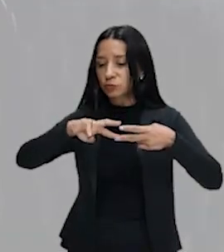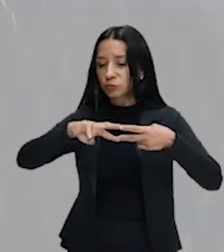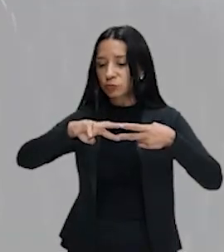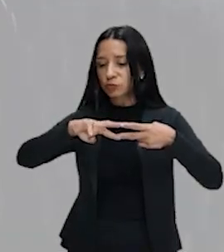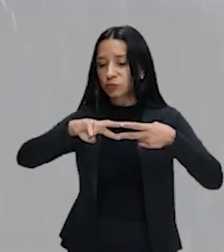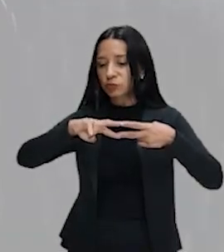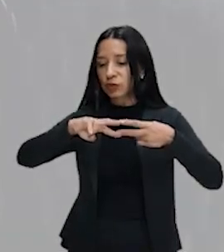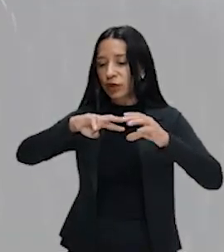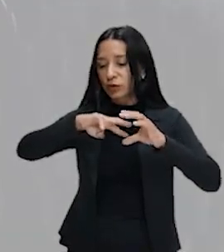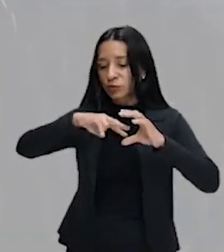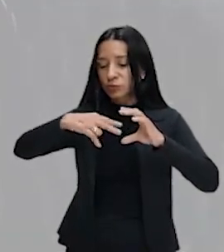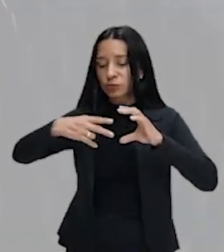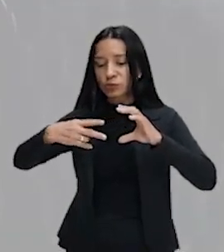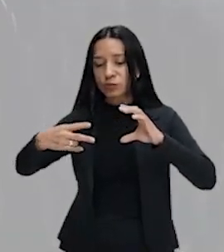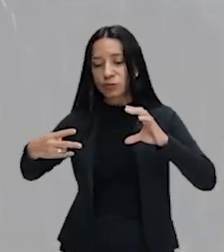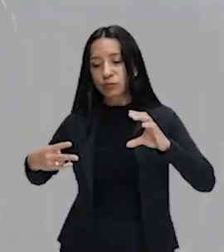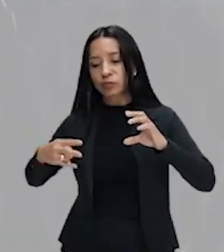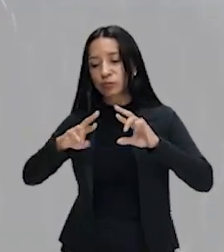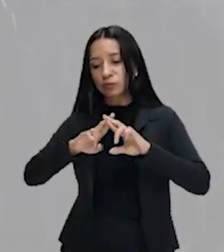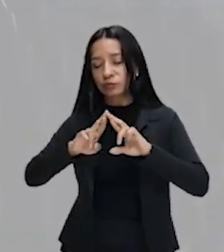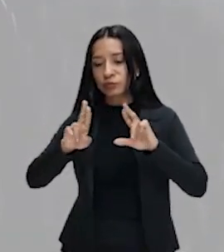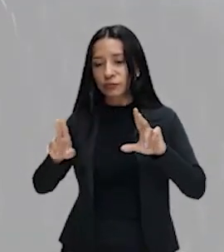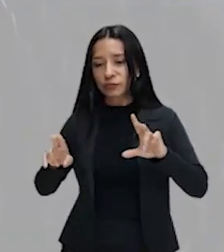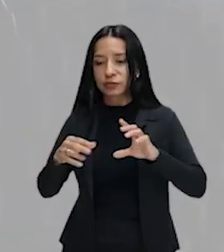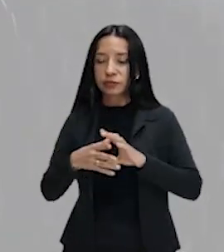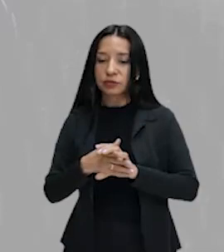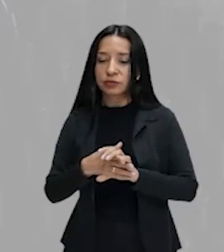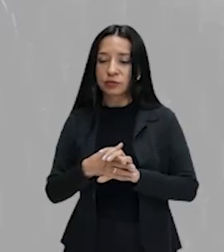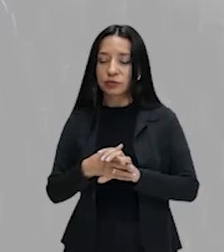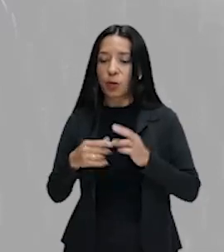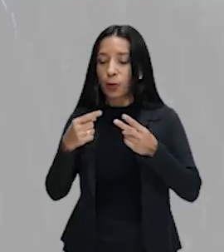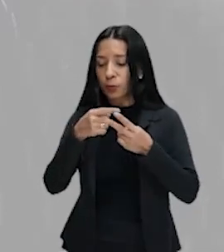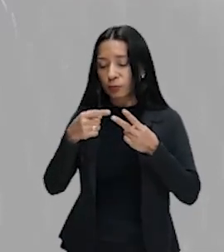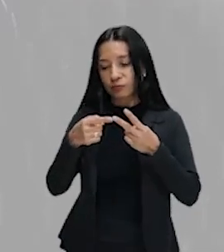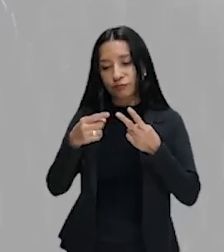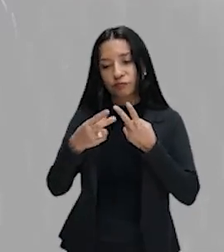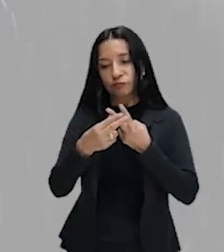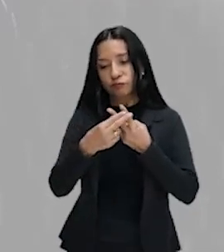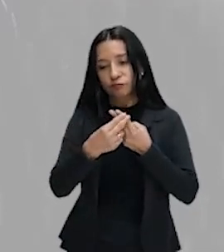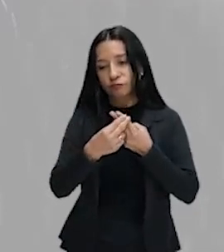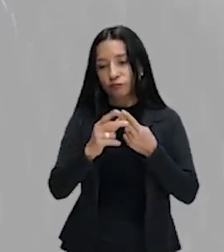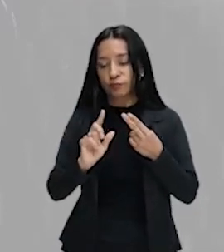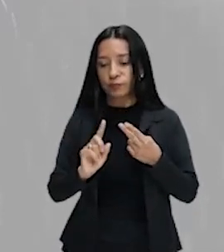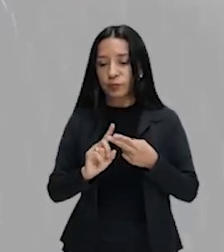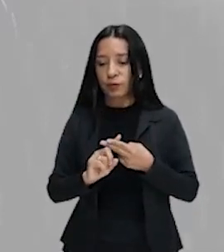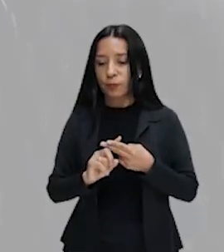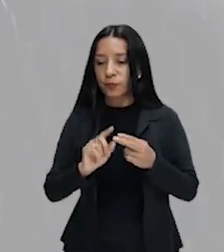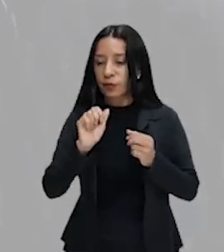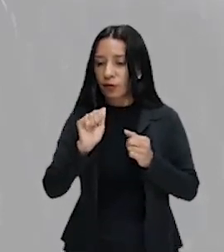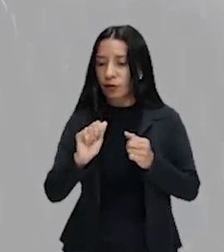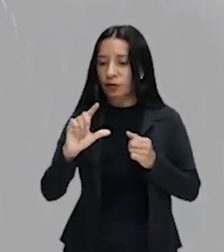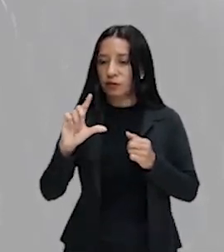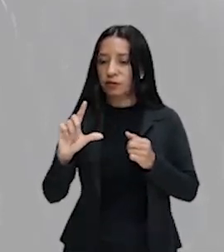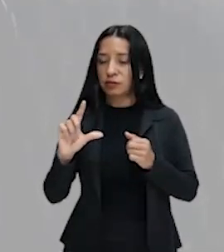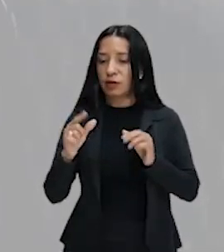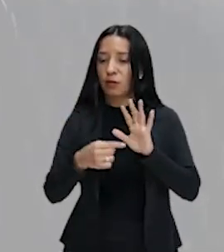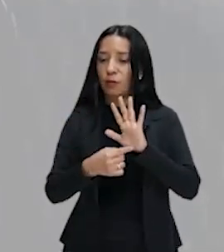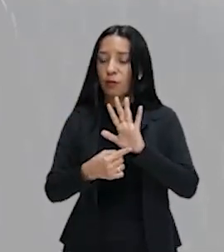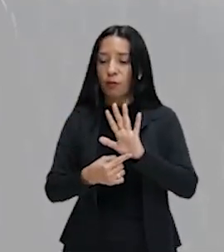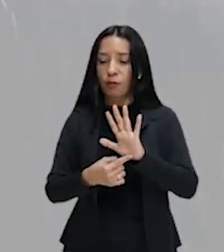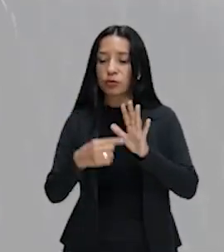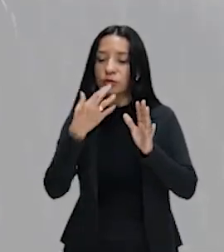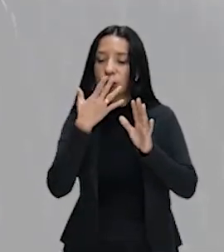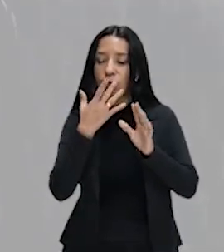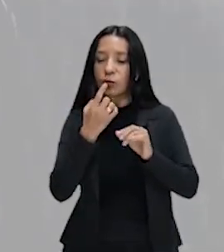diferentes. Não estão no mesmo par de cromossomo, ok? A azão determina a